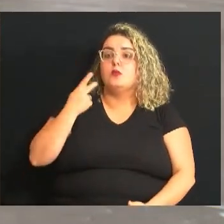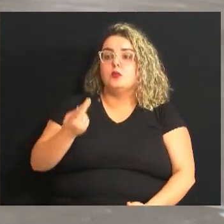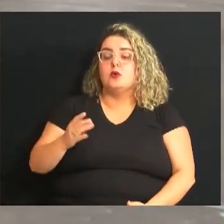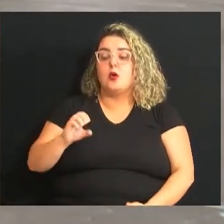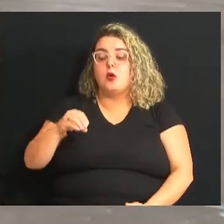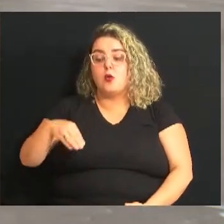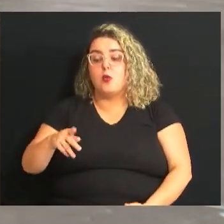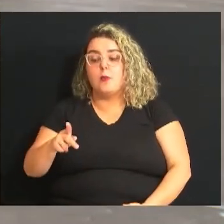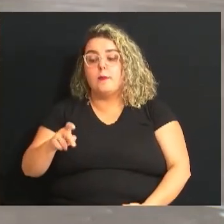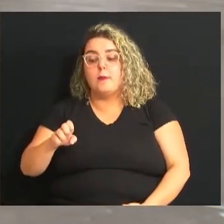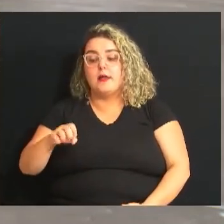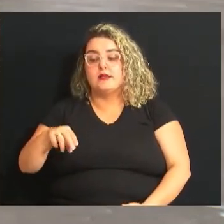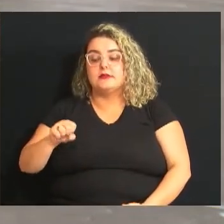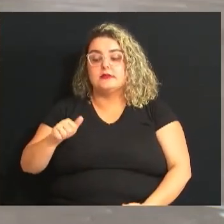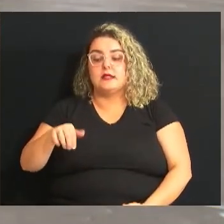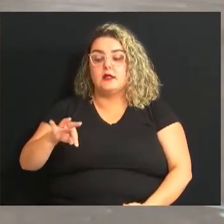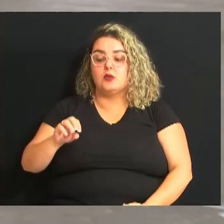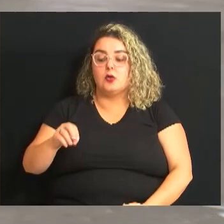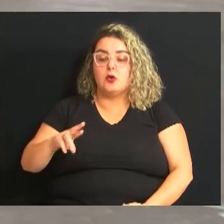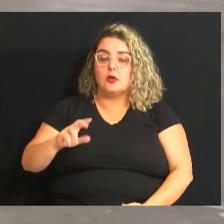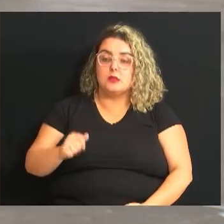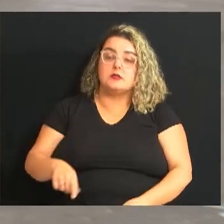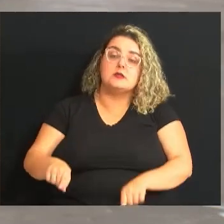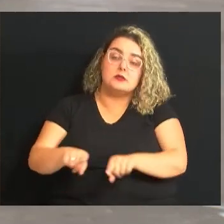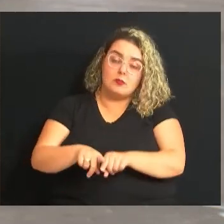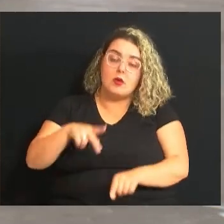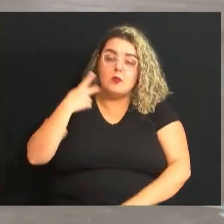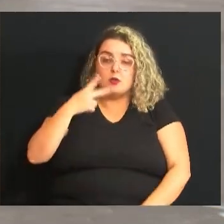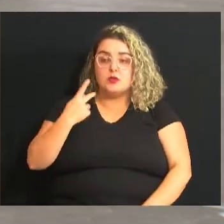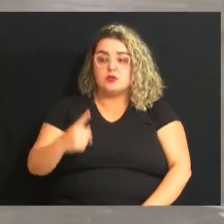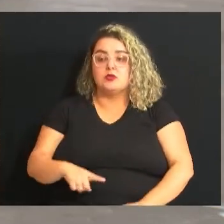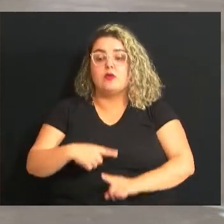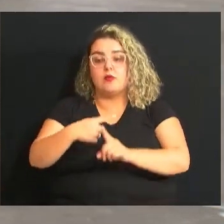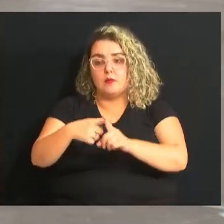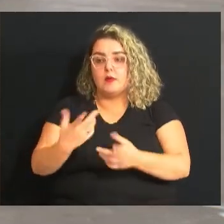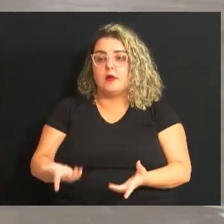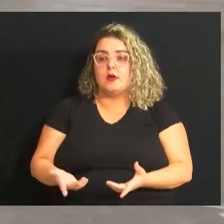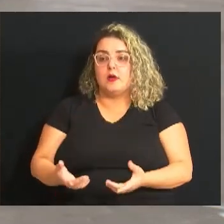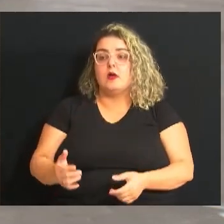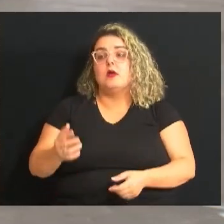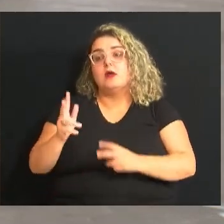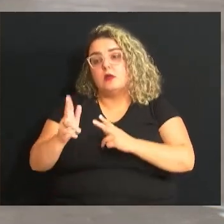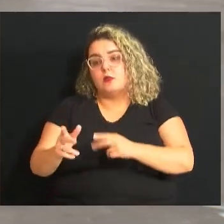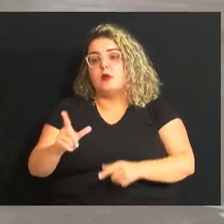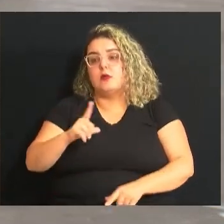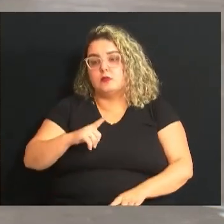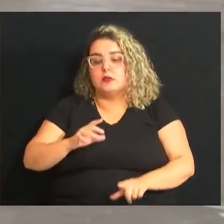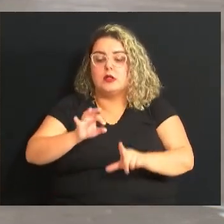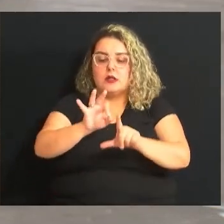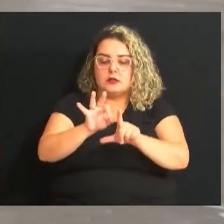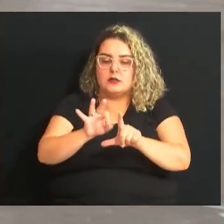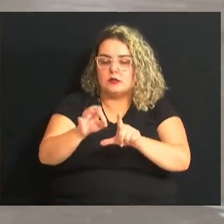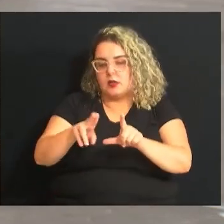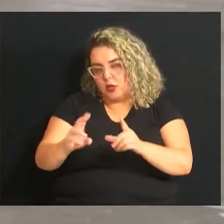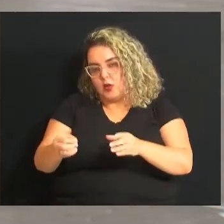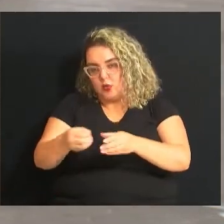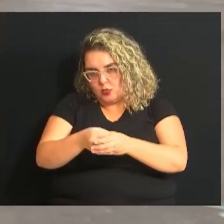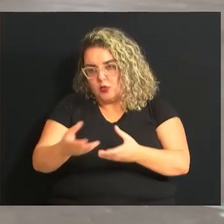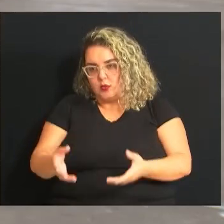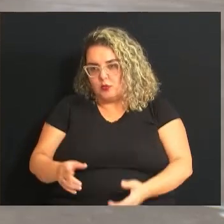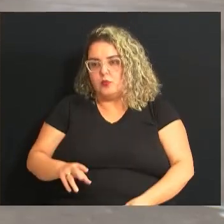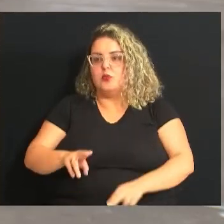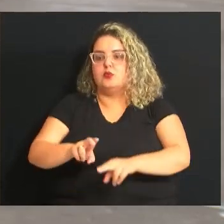políticas compensatórias, né? E políticas de ações afirmativas que tem nas cotas um elemento estratégico. Por isso que nós estamos